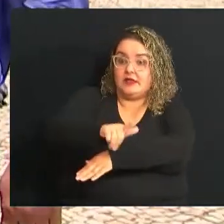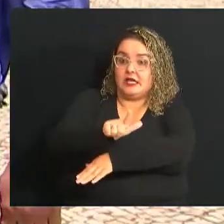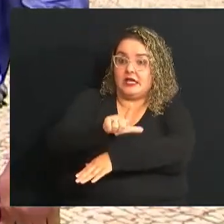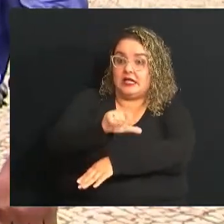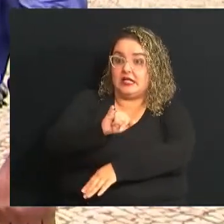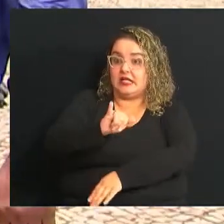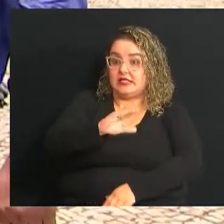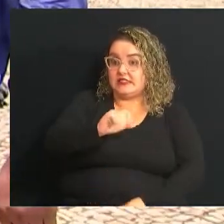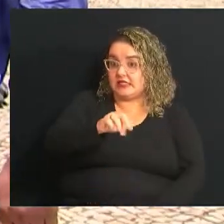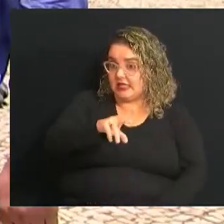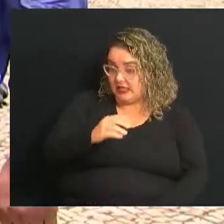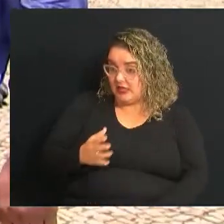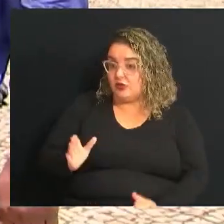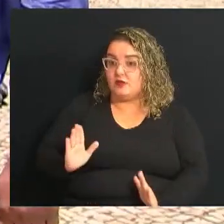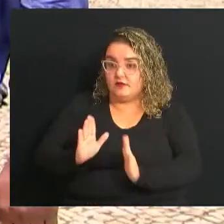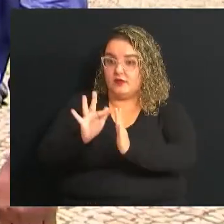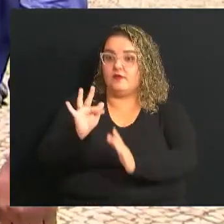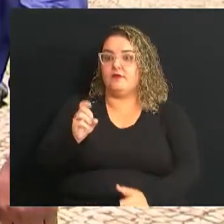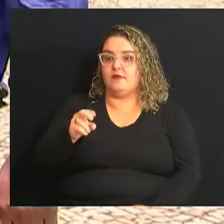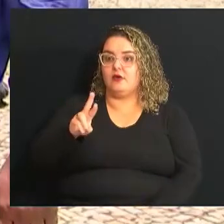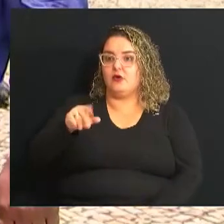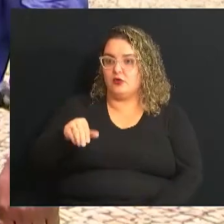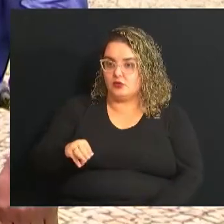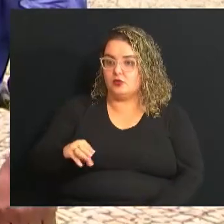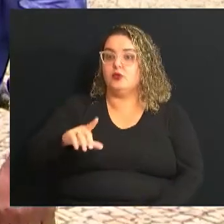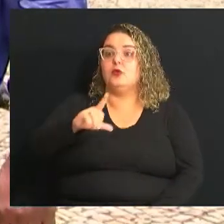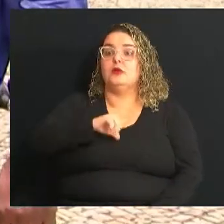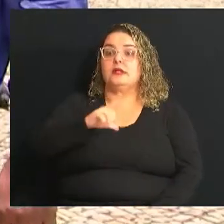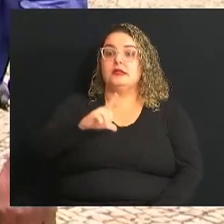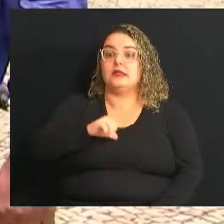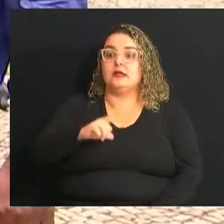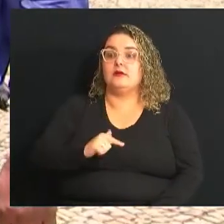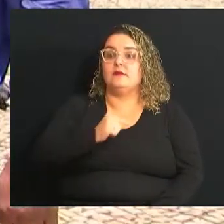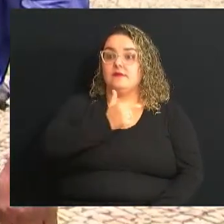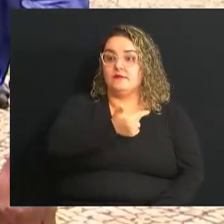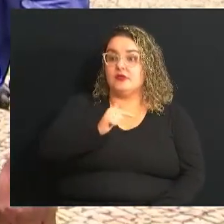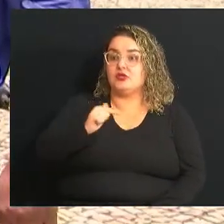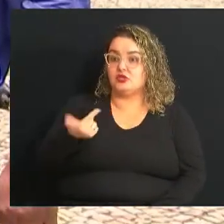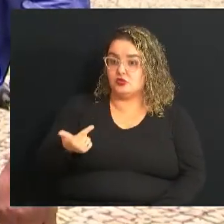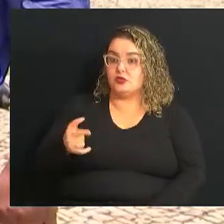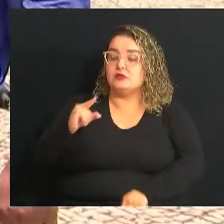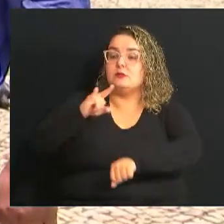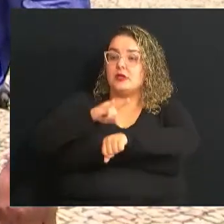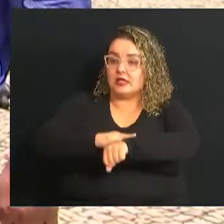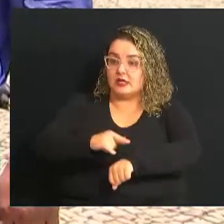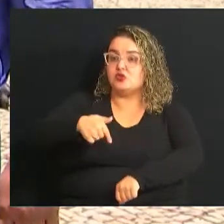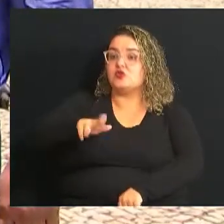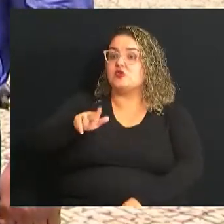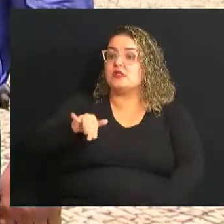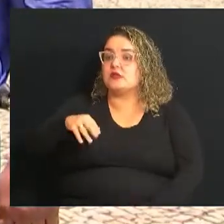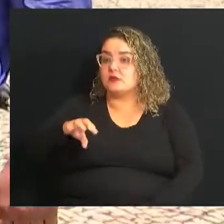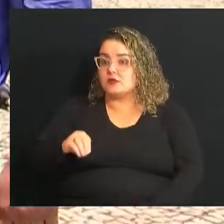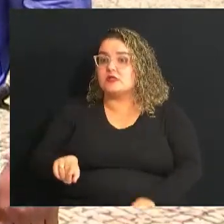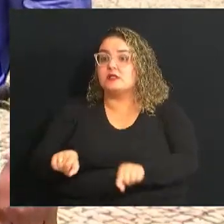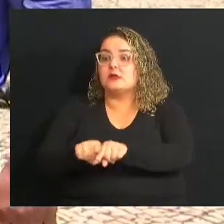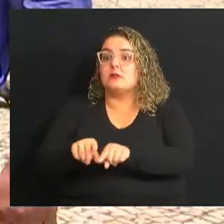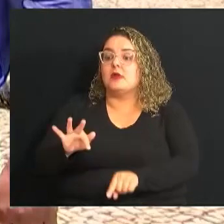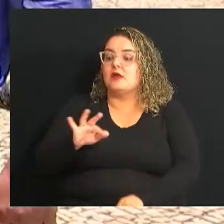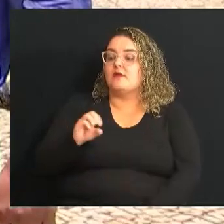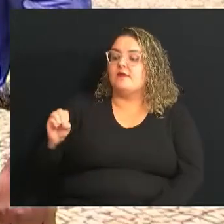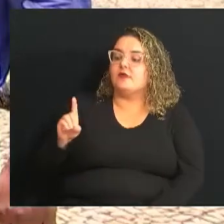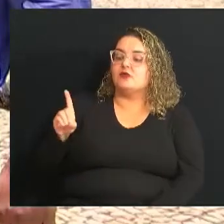seleções que já levaram a taça. Por isso que a gente tem esse momento aí todo todo de expectativa. E a